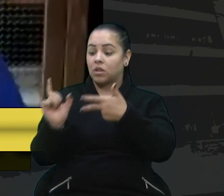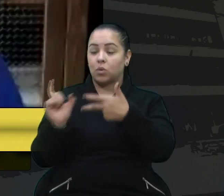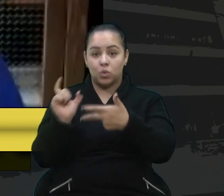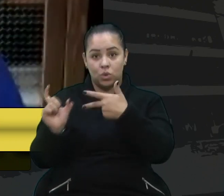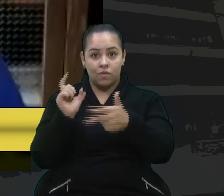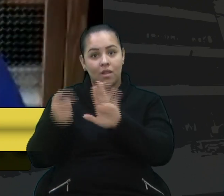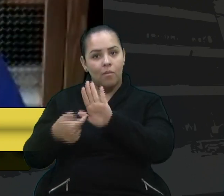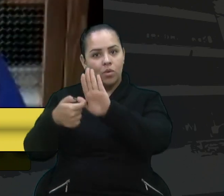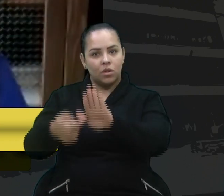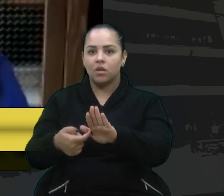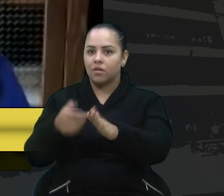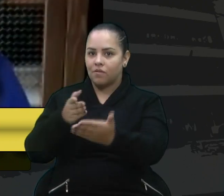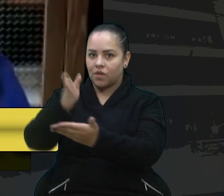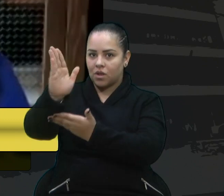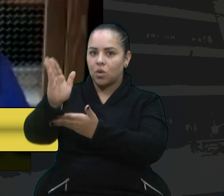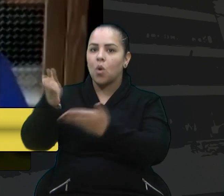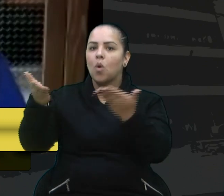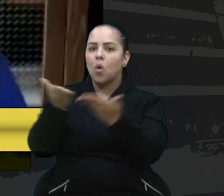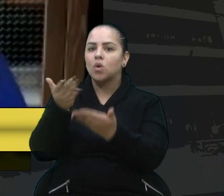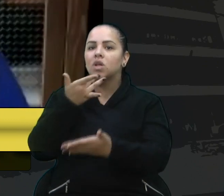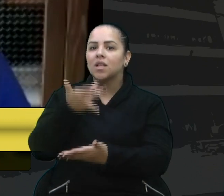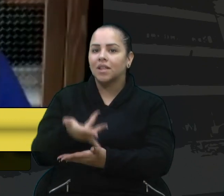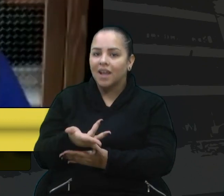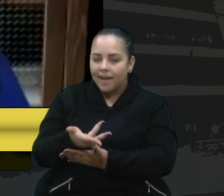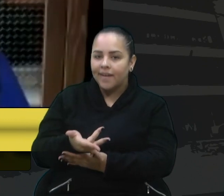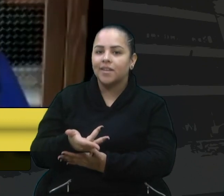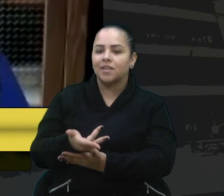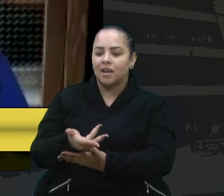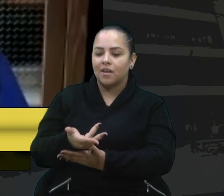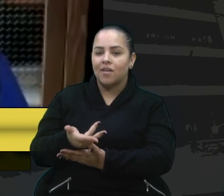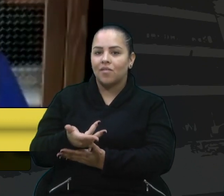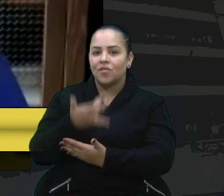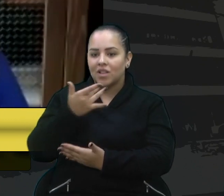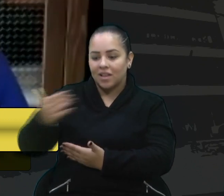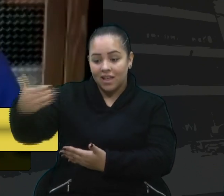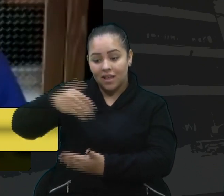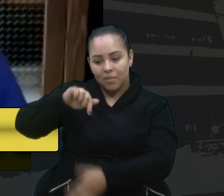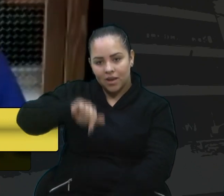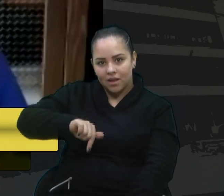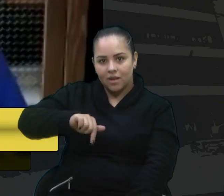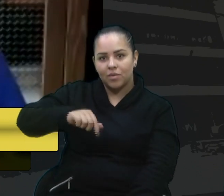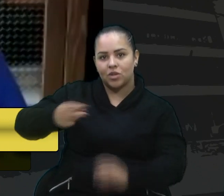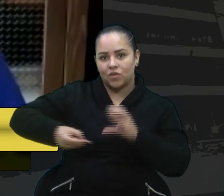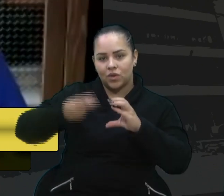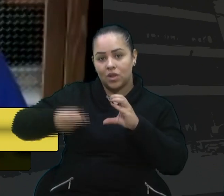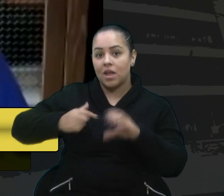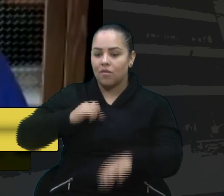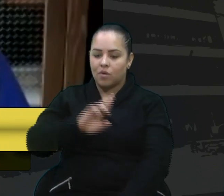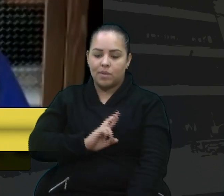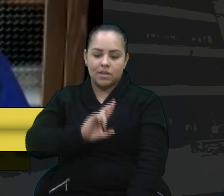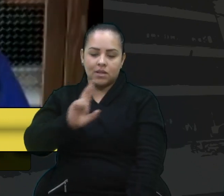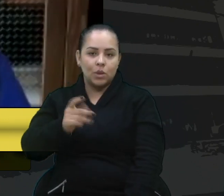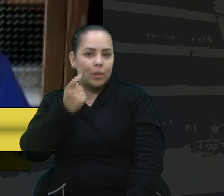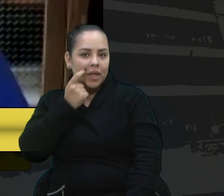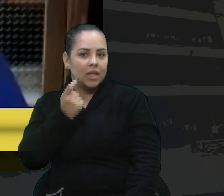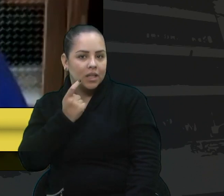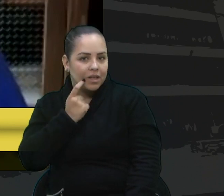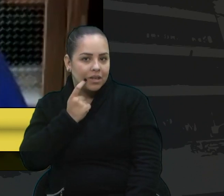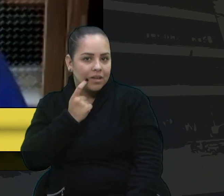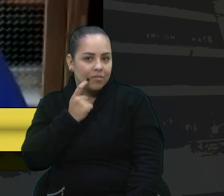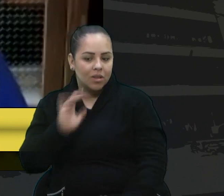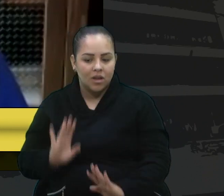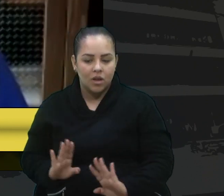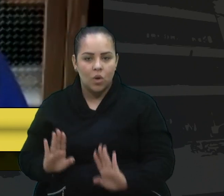estar enviando hoje à tarde, então, aqui para a Câmara de Vereadores. Eu estarei representando o vereador Wagner Petrini, pela